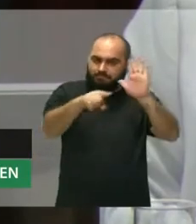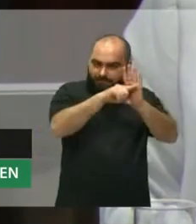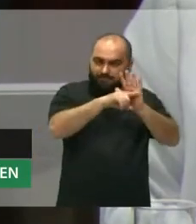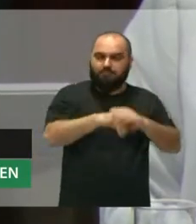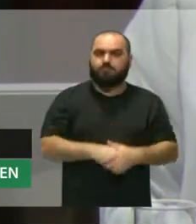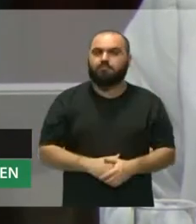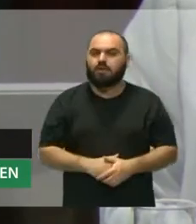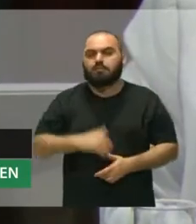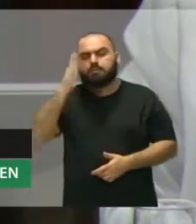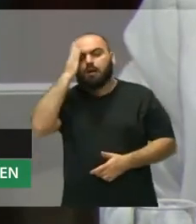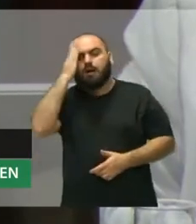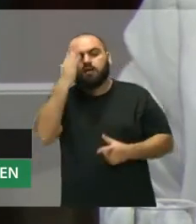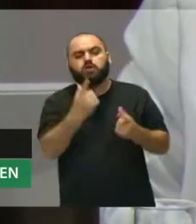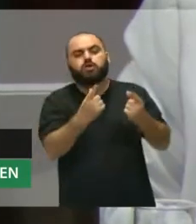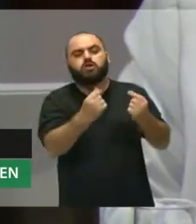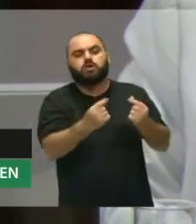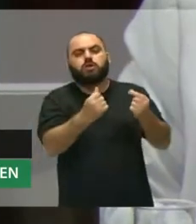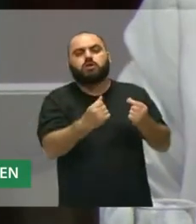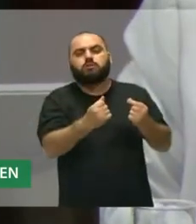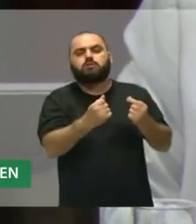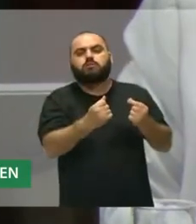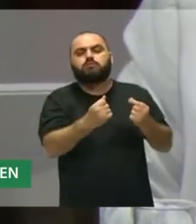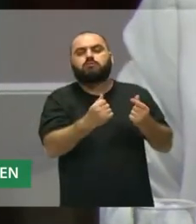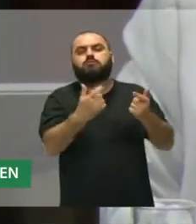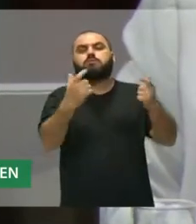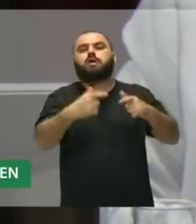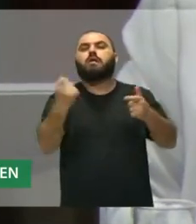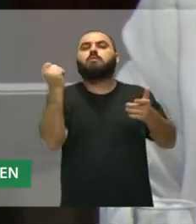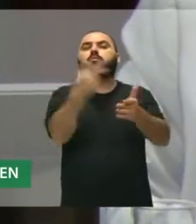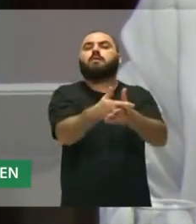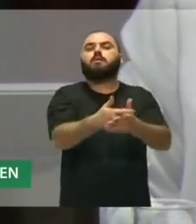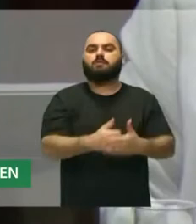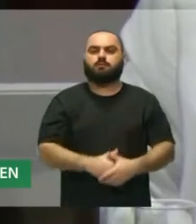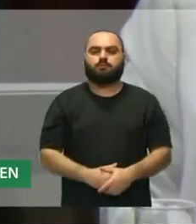de onde está vindo esse dinheiro e para onde está indo.